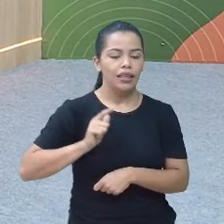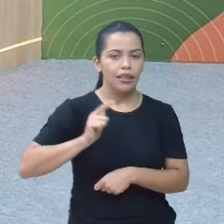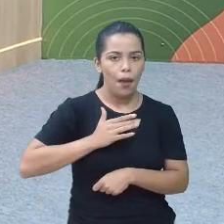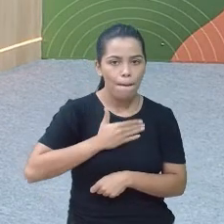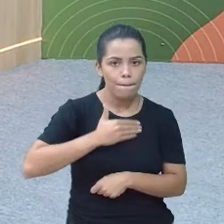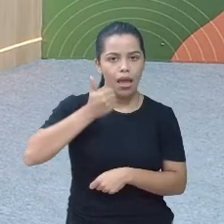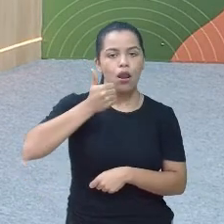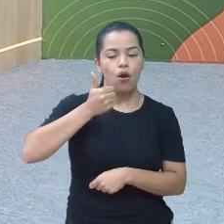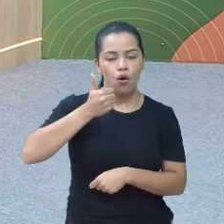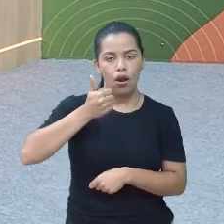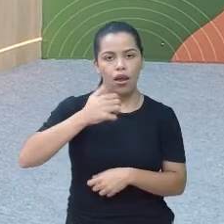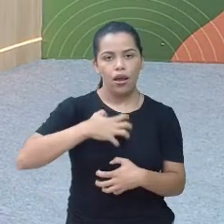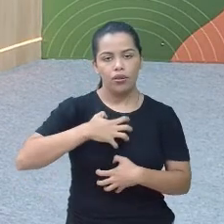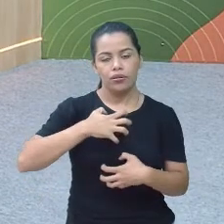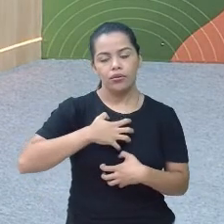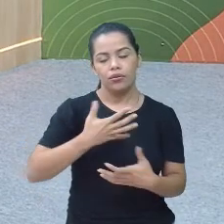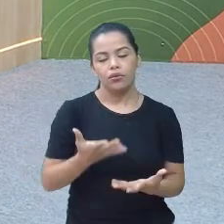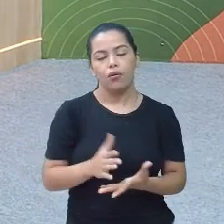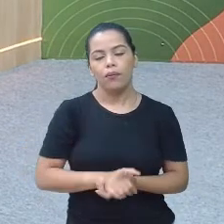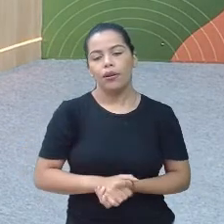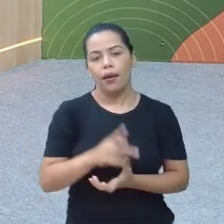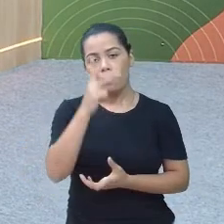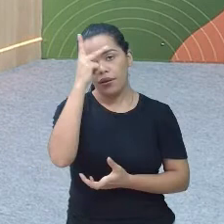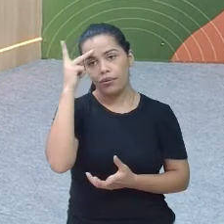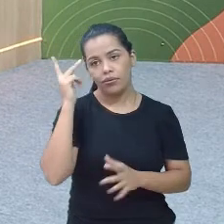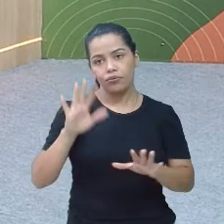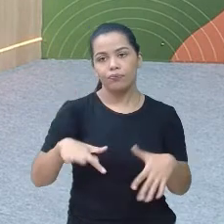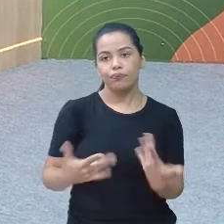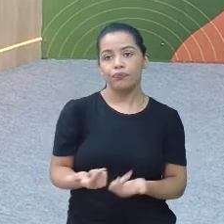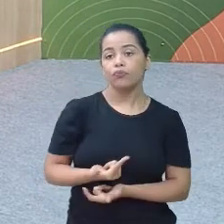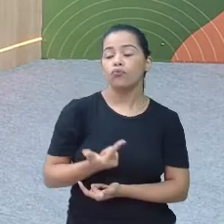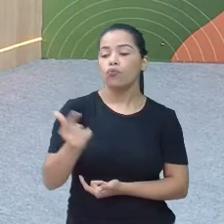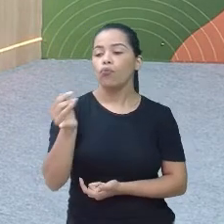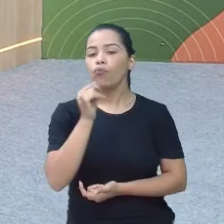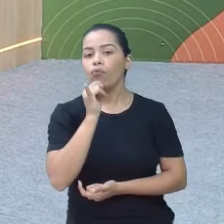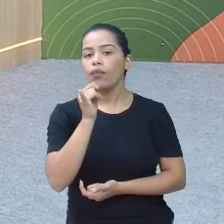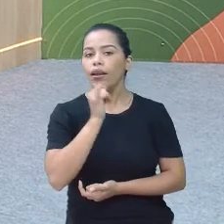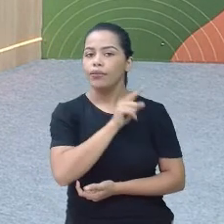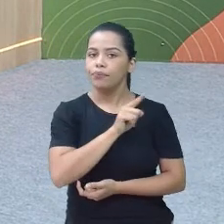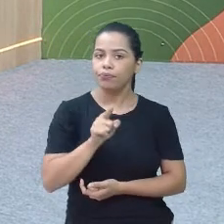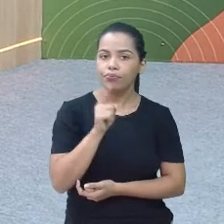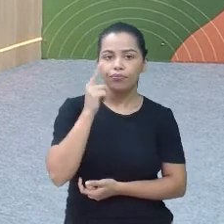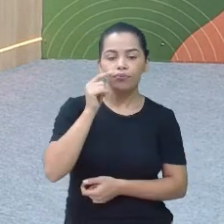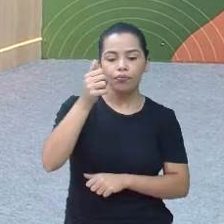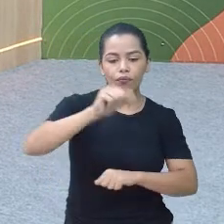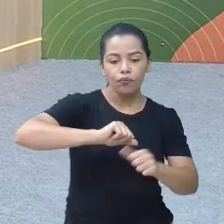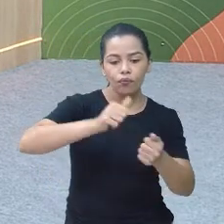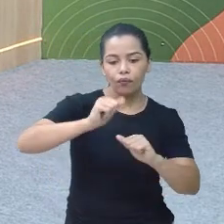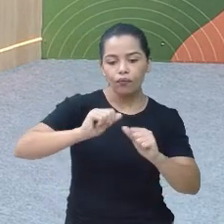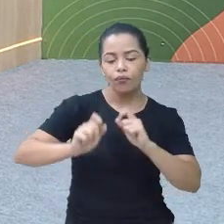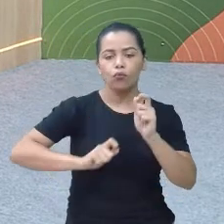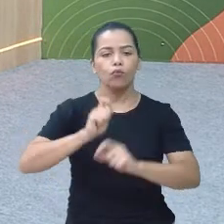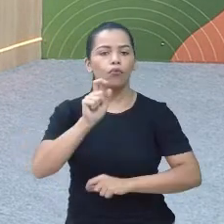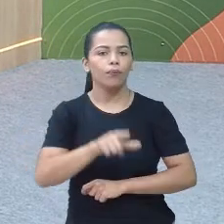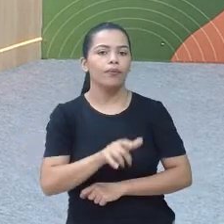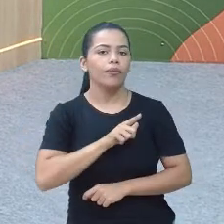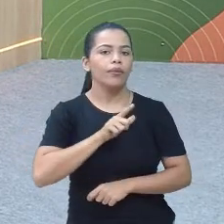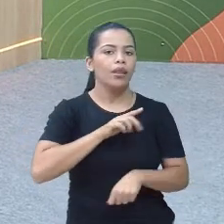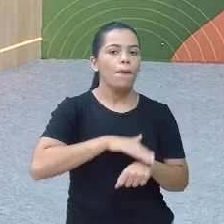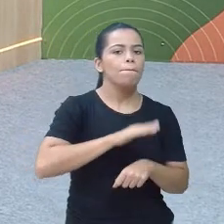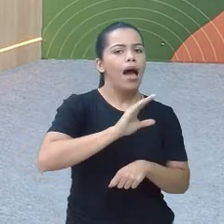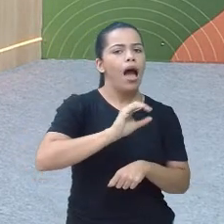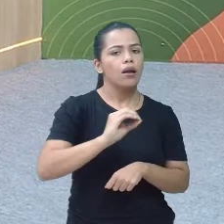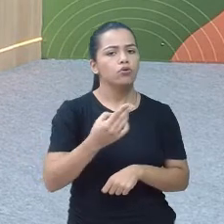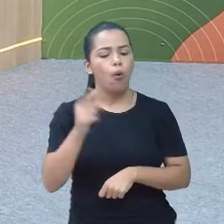você percebe que os medicamentos são outro exemplo de você avaliar o que é ter mais, menos